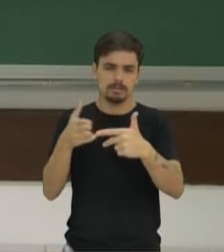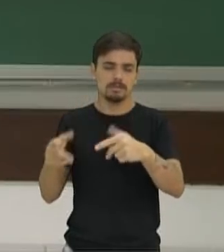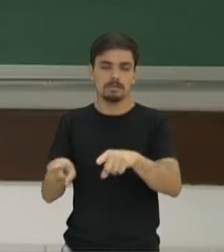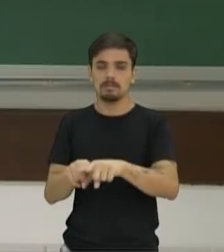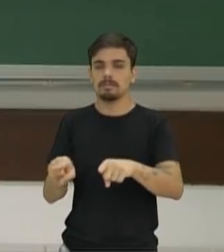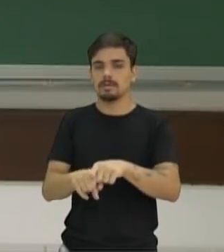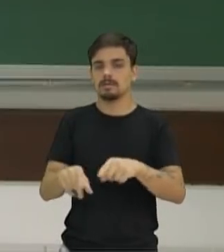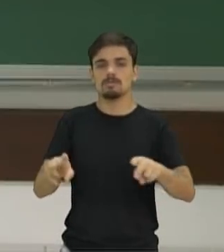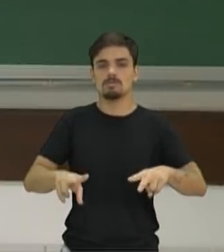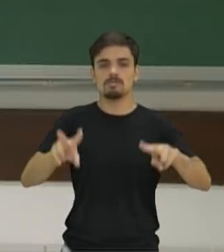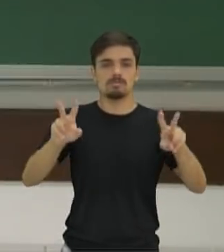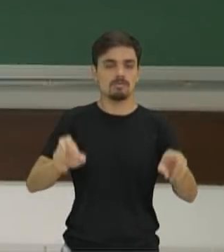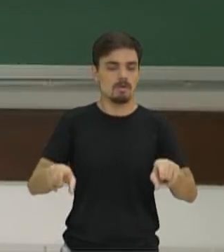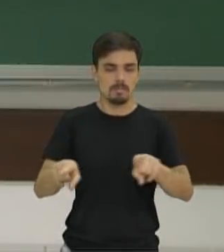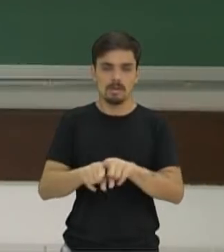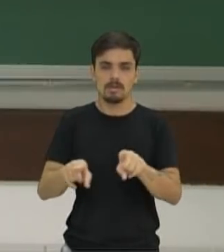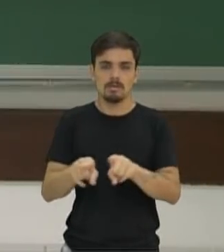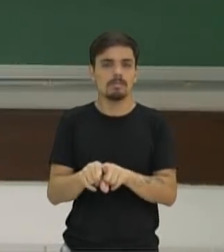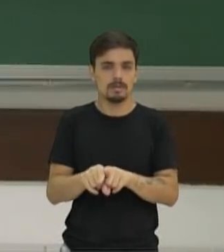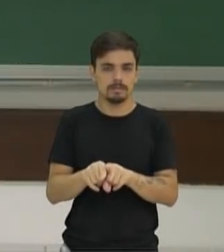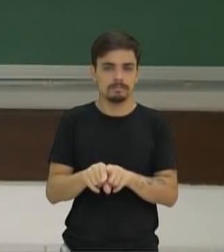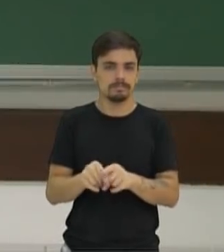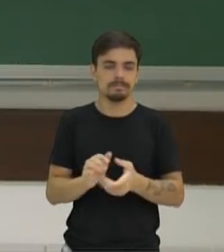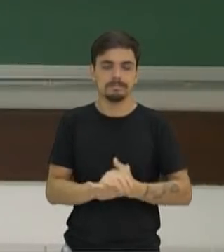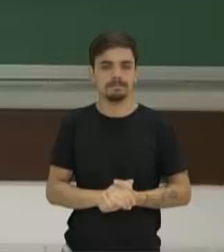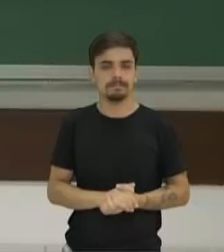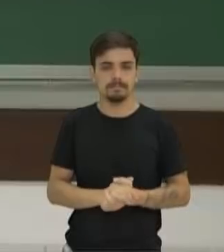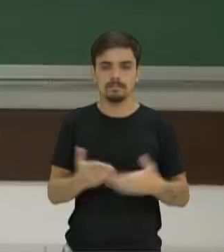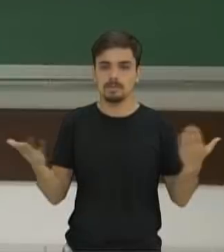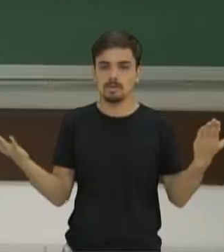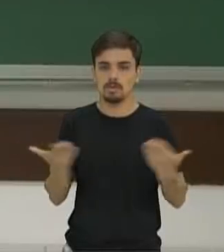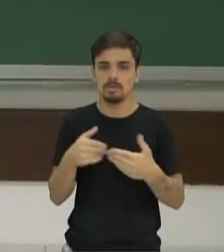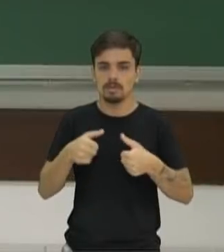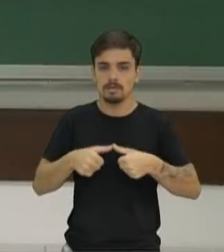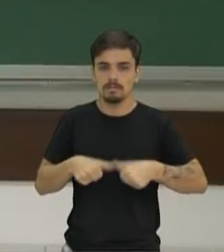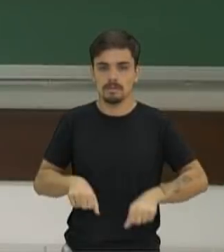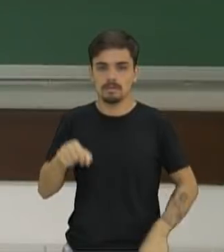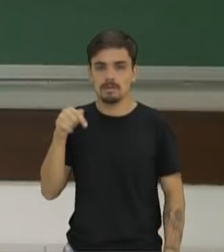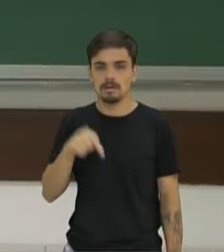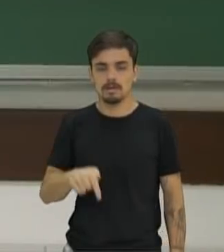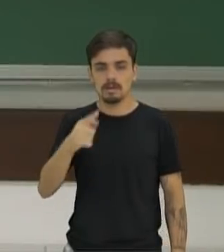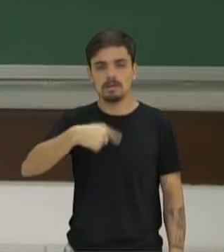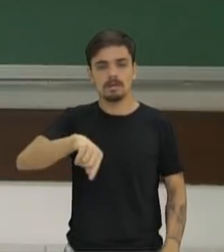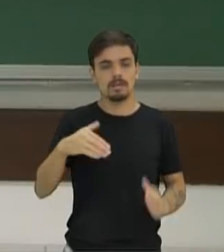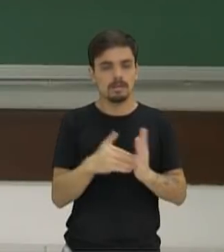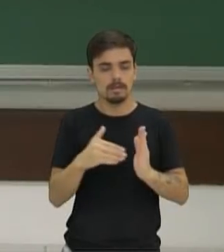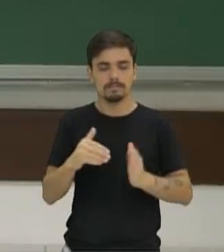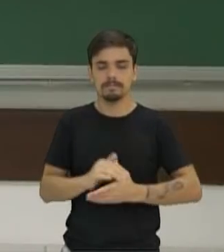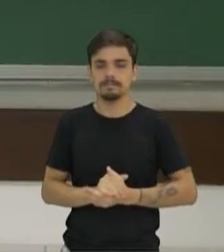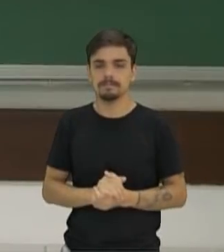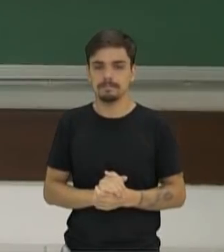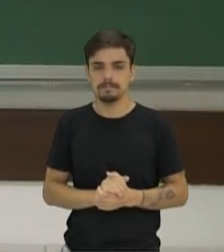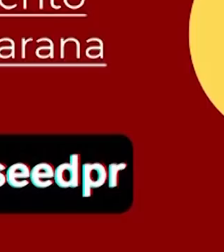que falam da inteligência artificial. Por hoje, eu fico por aqui e até mais.